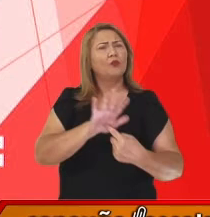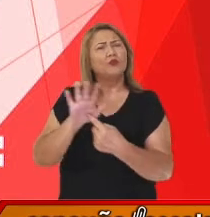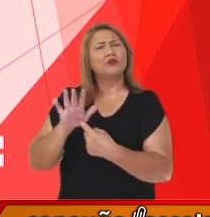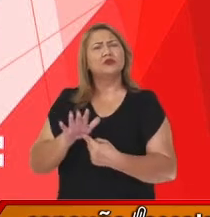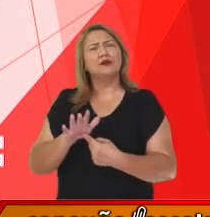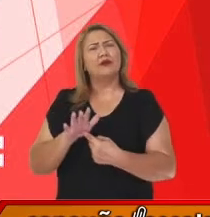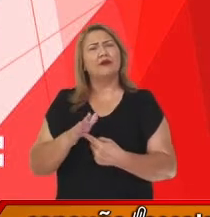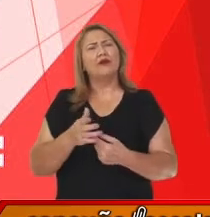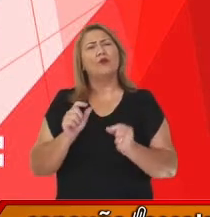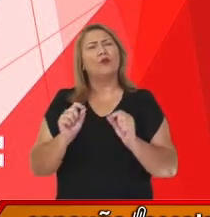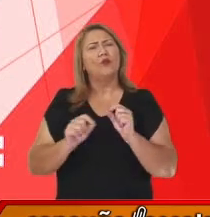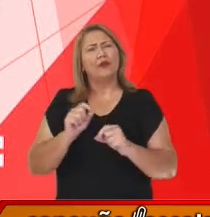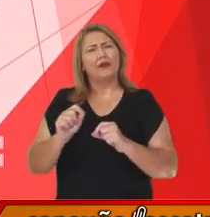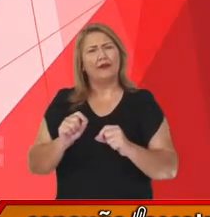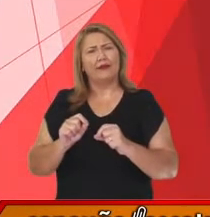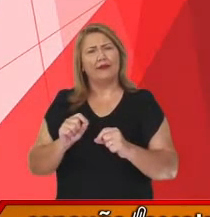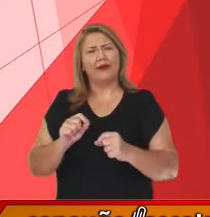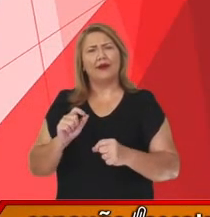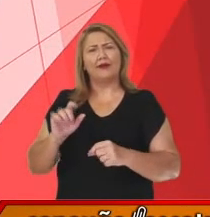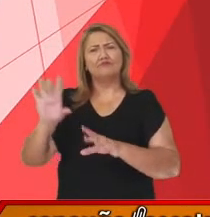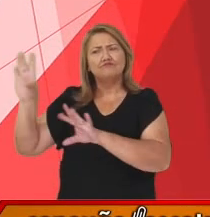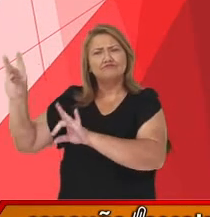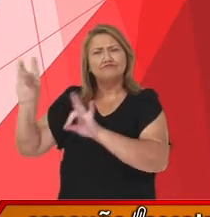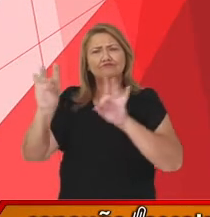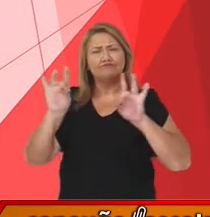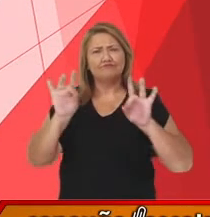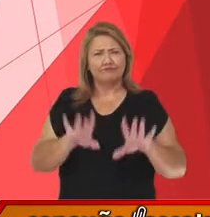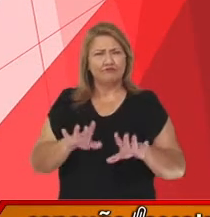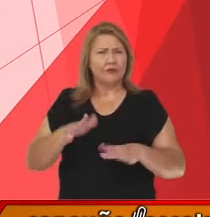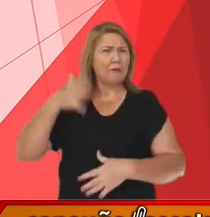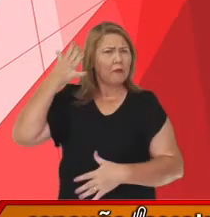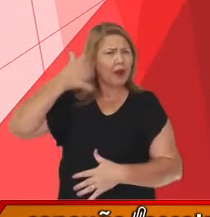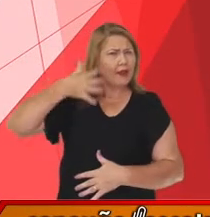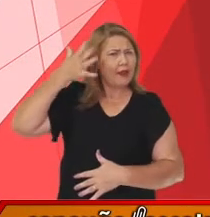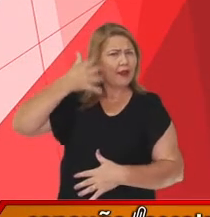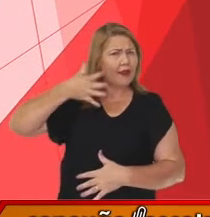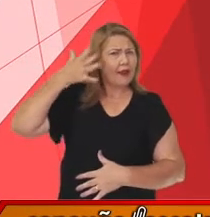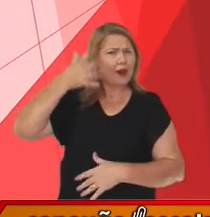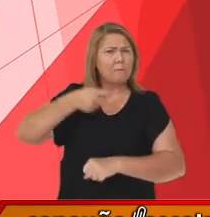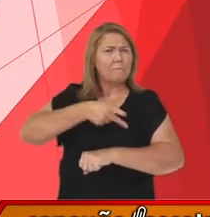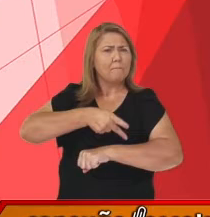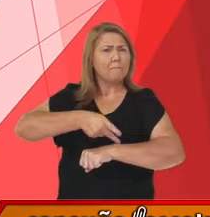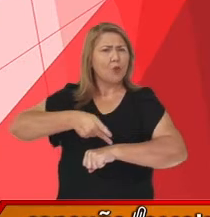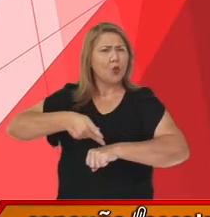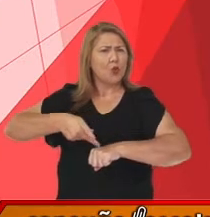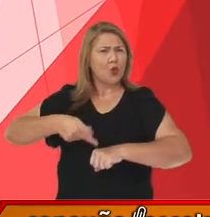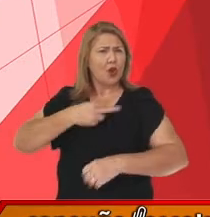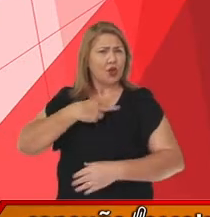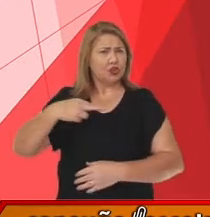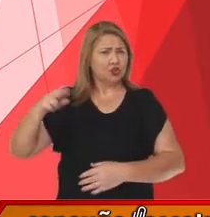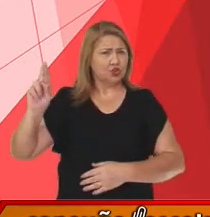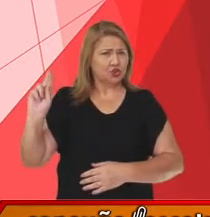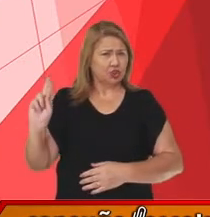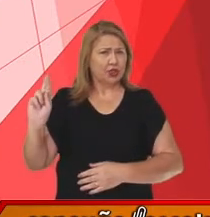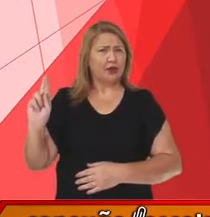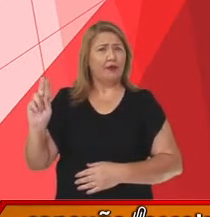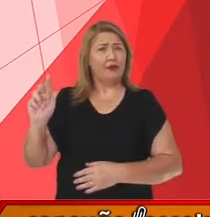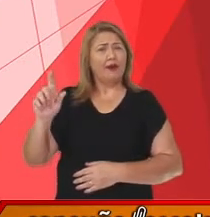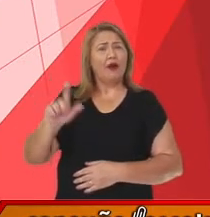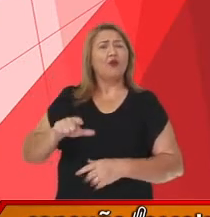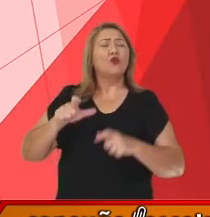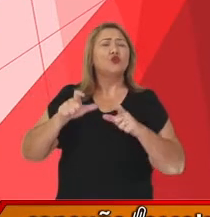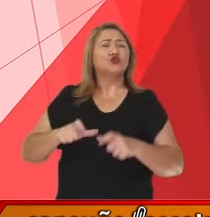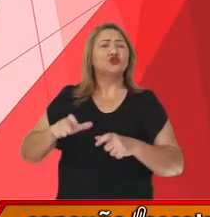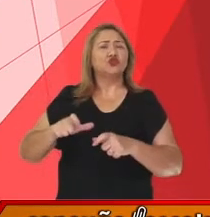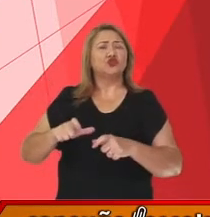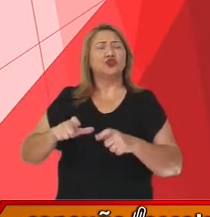vocês aqui agora um trecho extraído de pregações puritanas realizados em Nova Jersey,